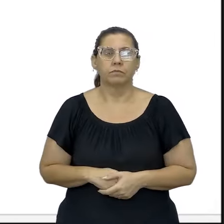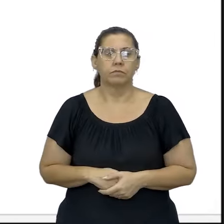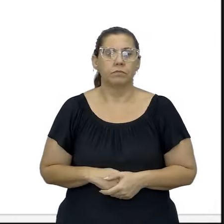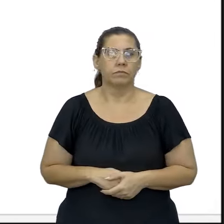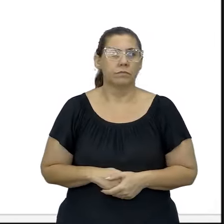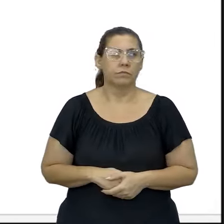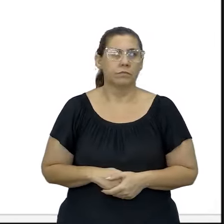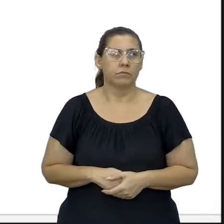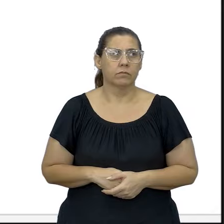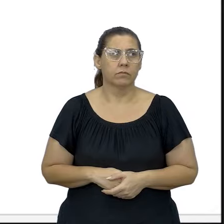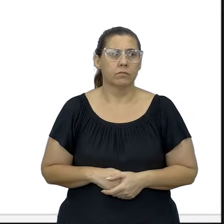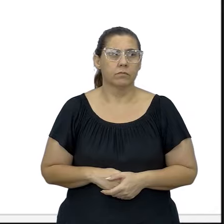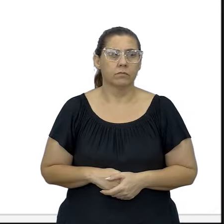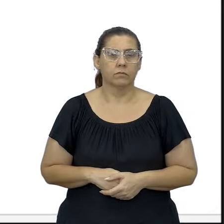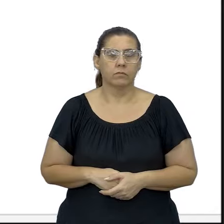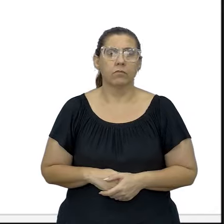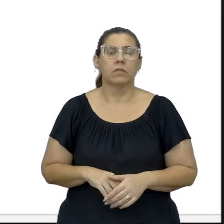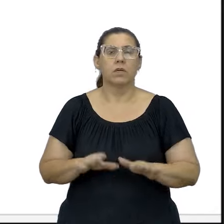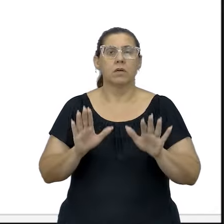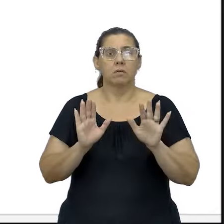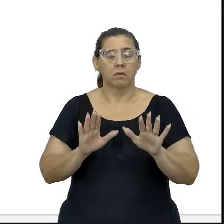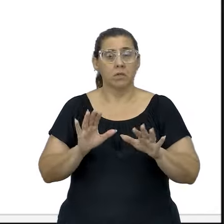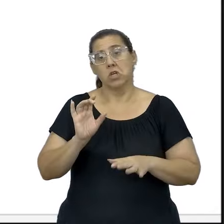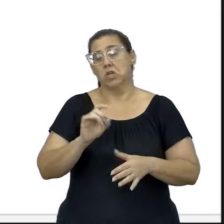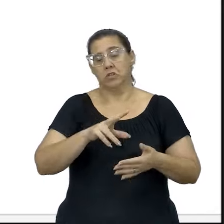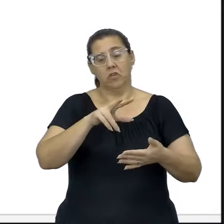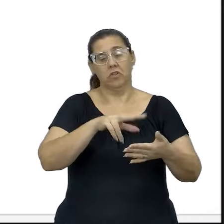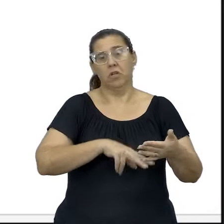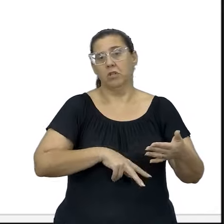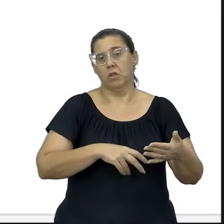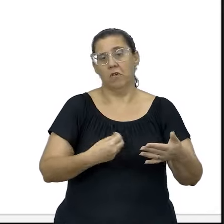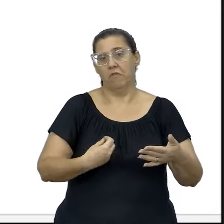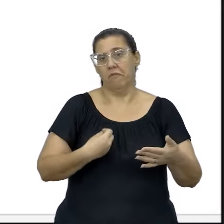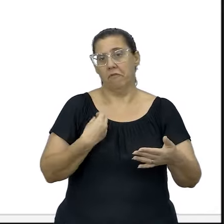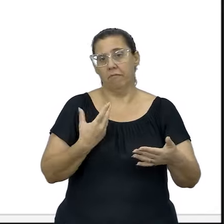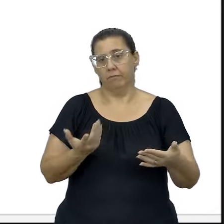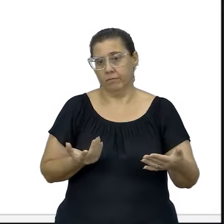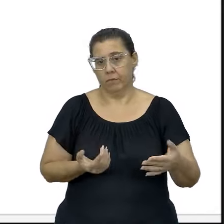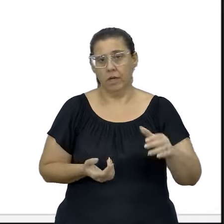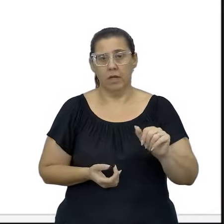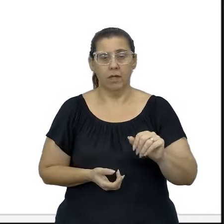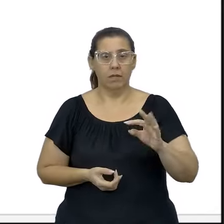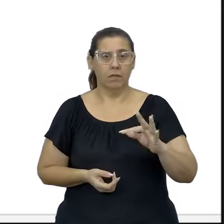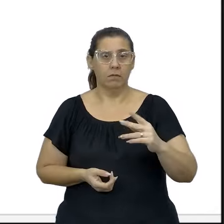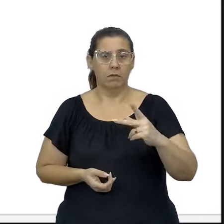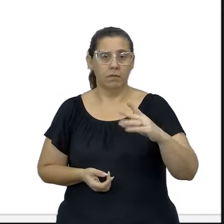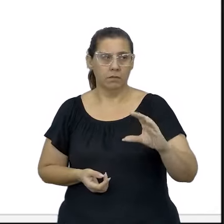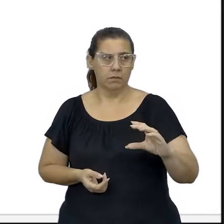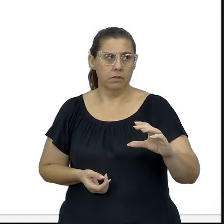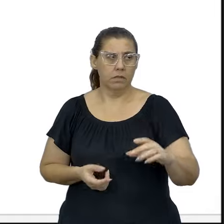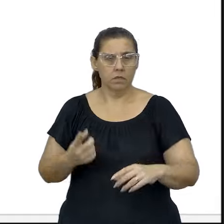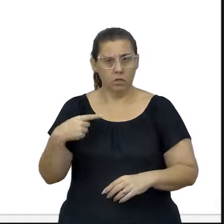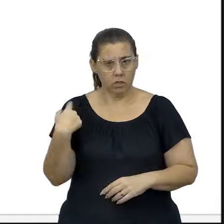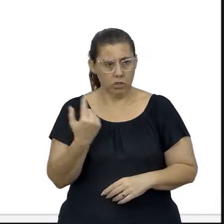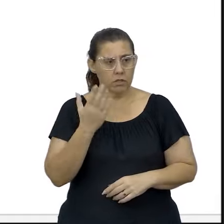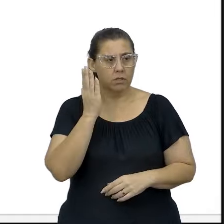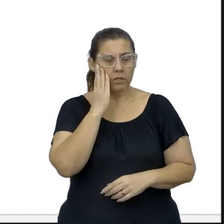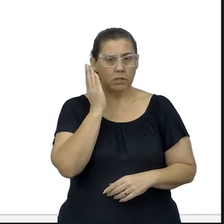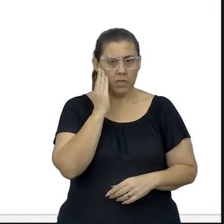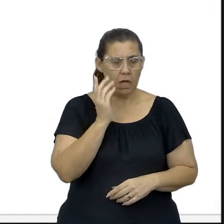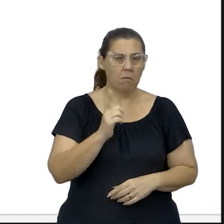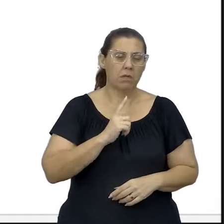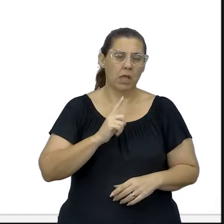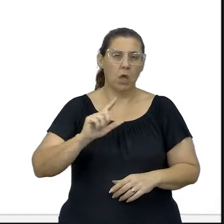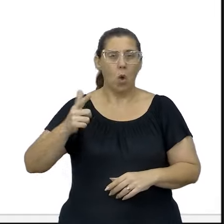mas nem só de leitura, né, vive uma sequência didática. A gente sabe aí que existem